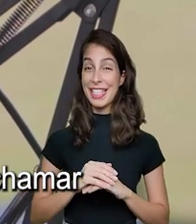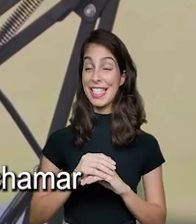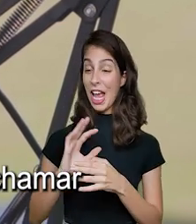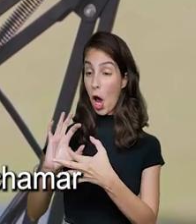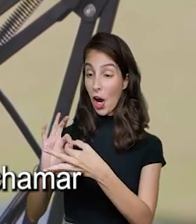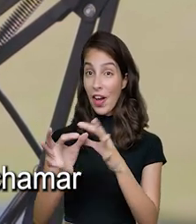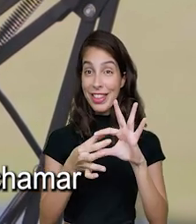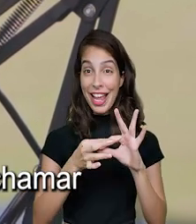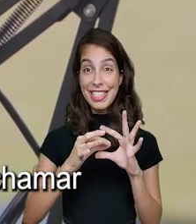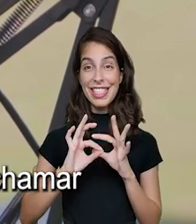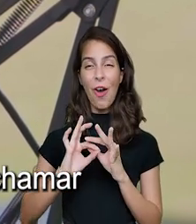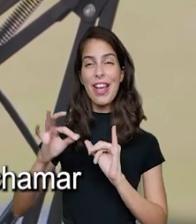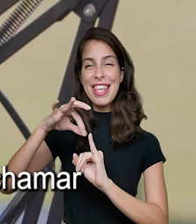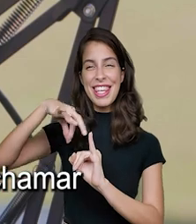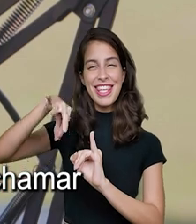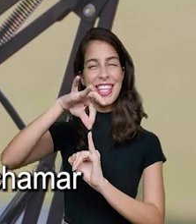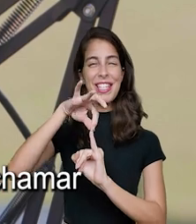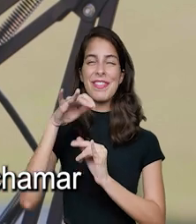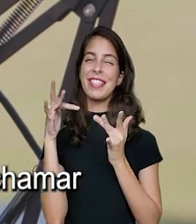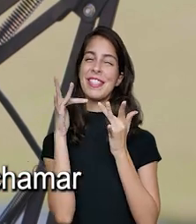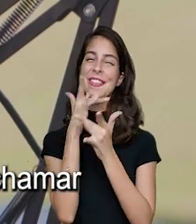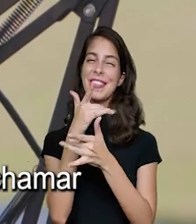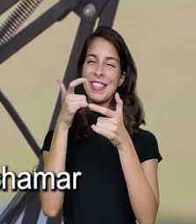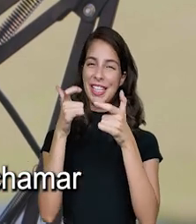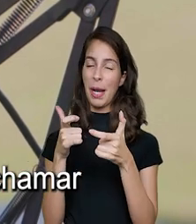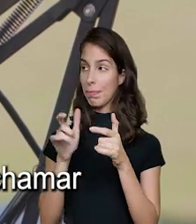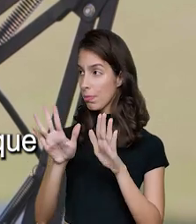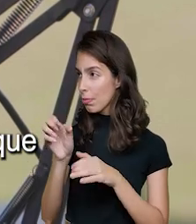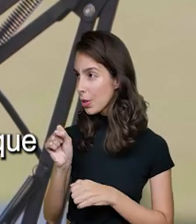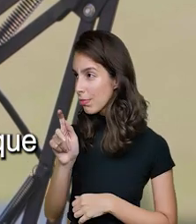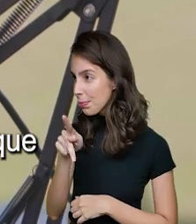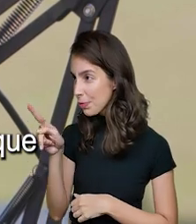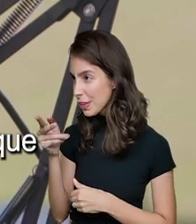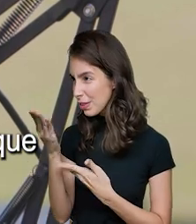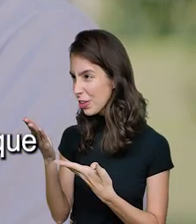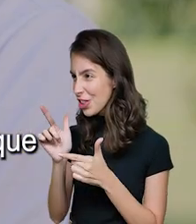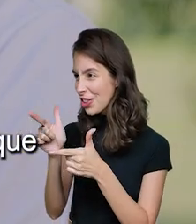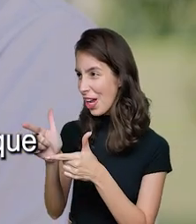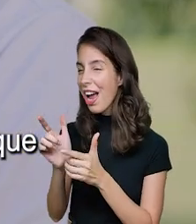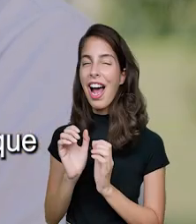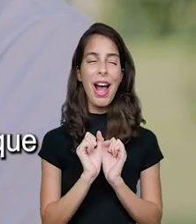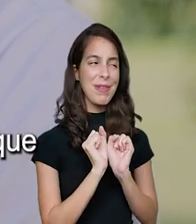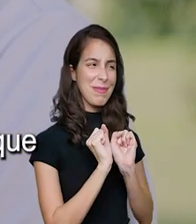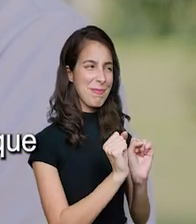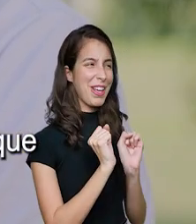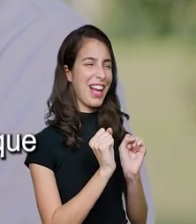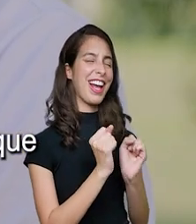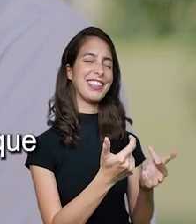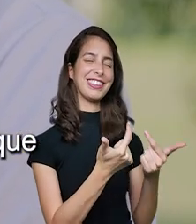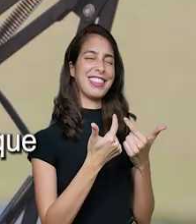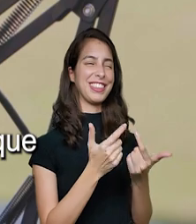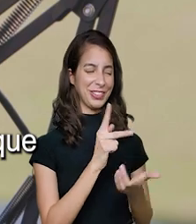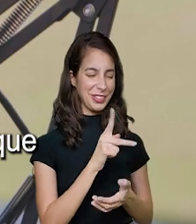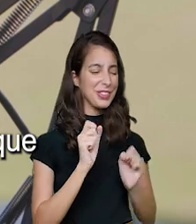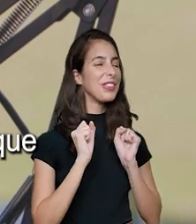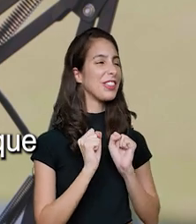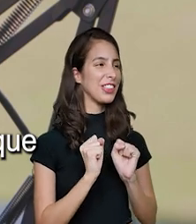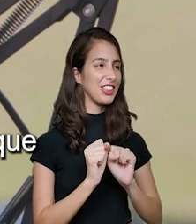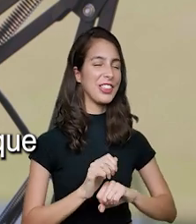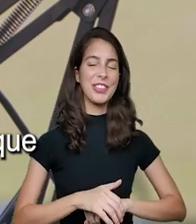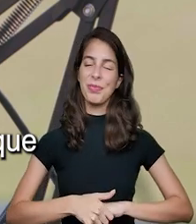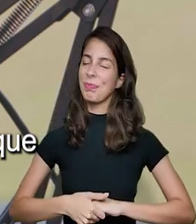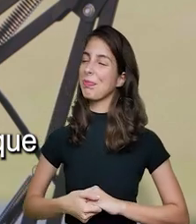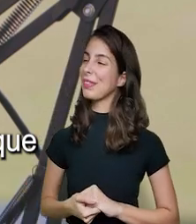ifs tá gostoso demais agora Professor posso chamar de professor por favor chama de Jad J